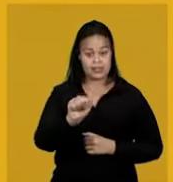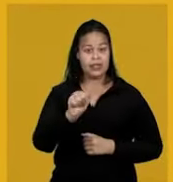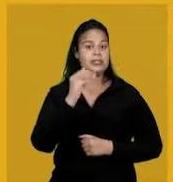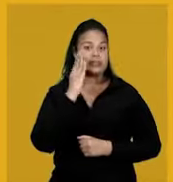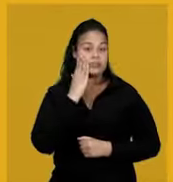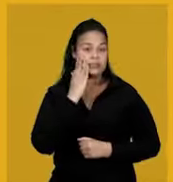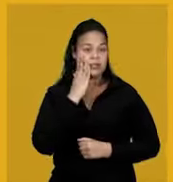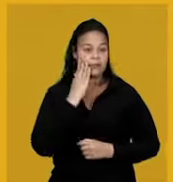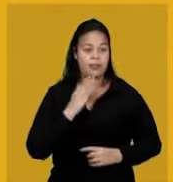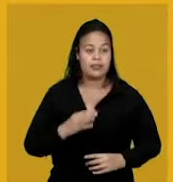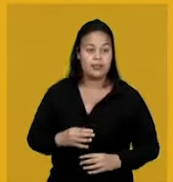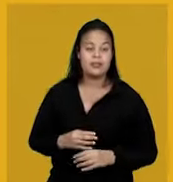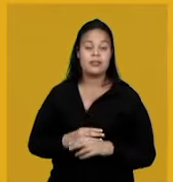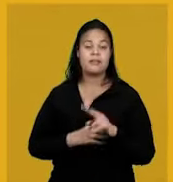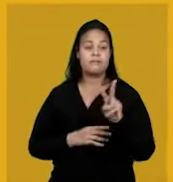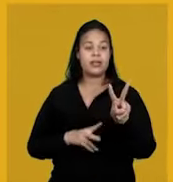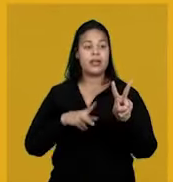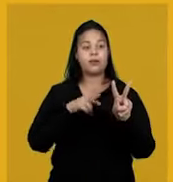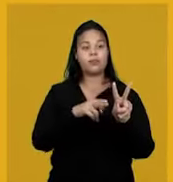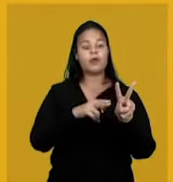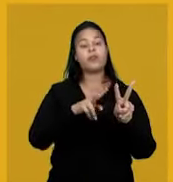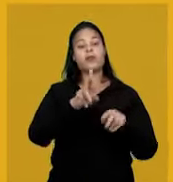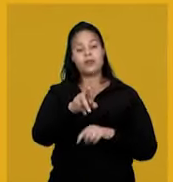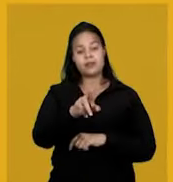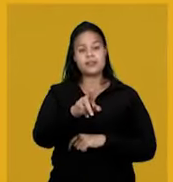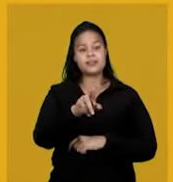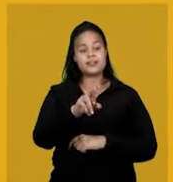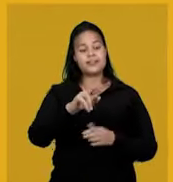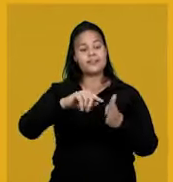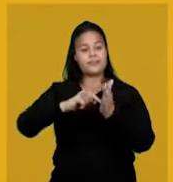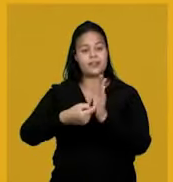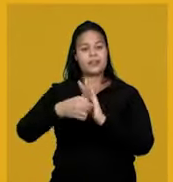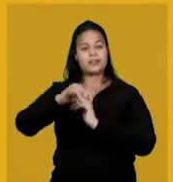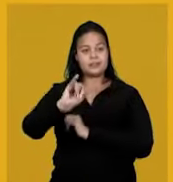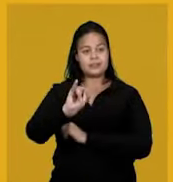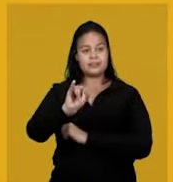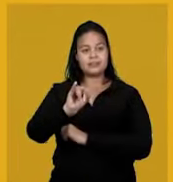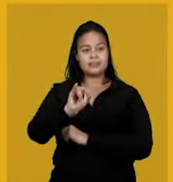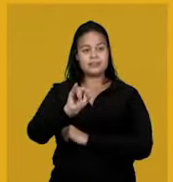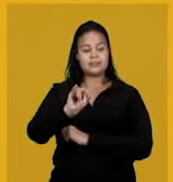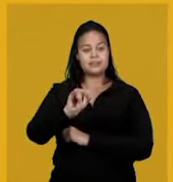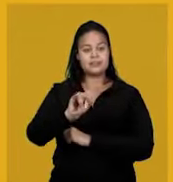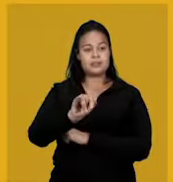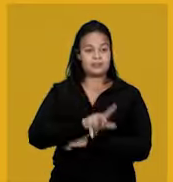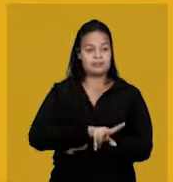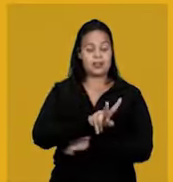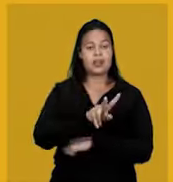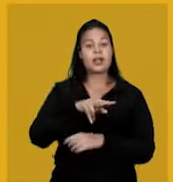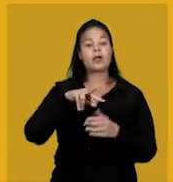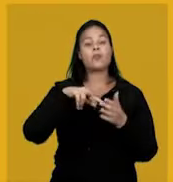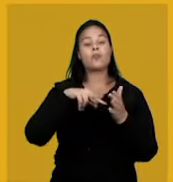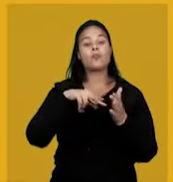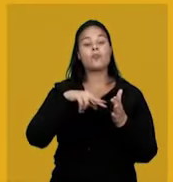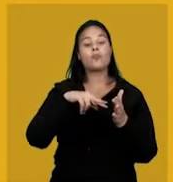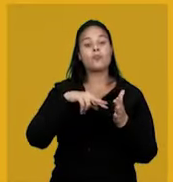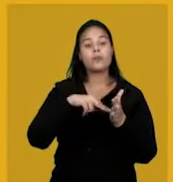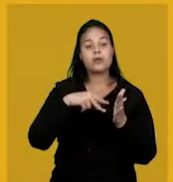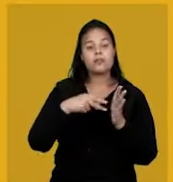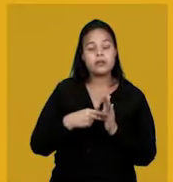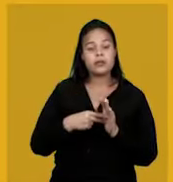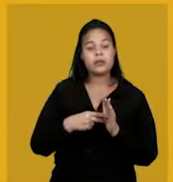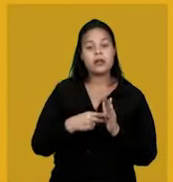a tensão R vezes I, a tensão vai ser igual